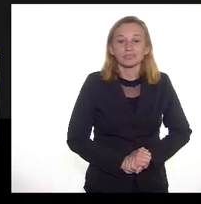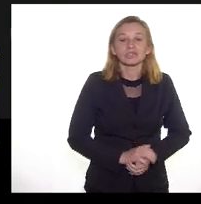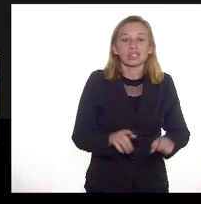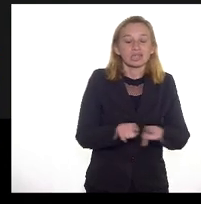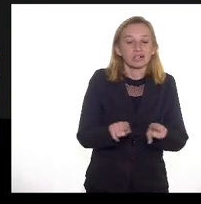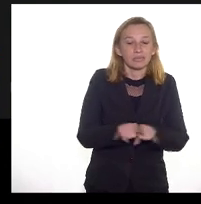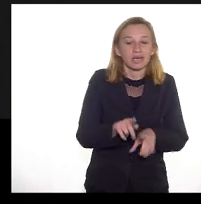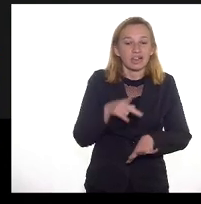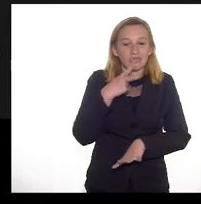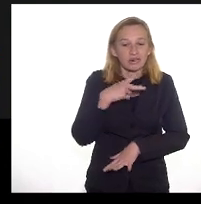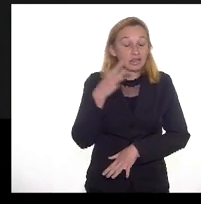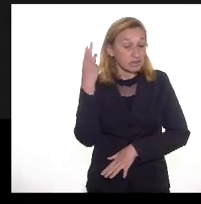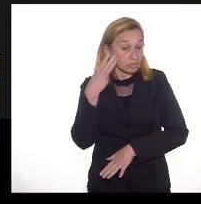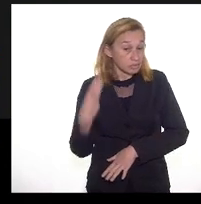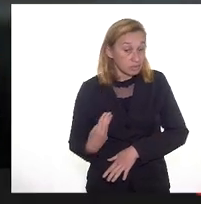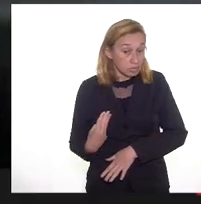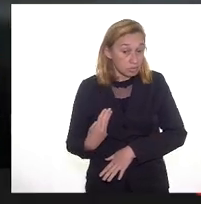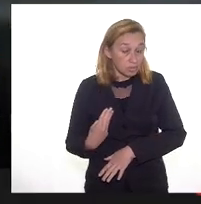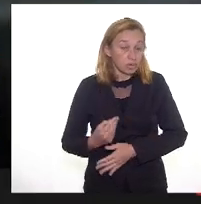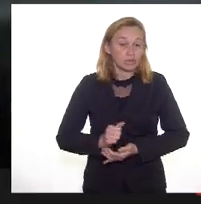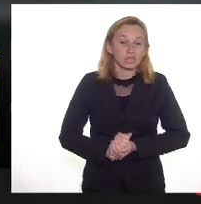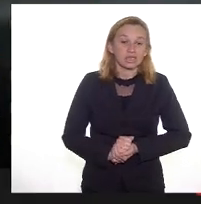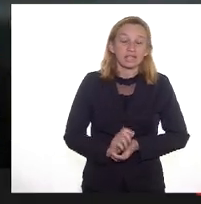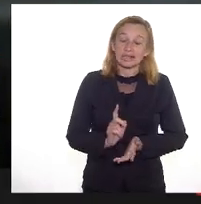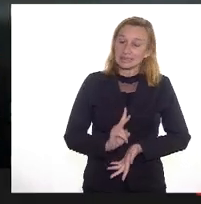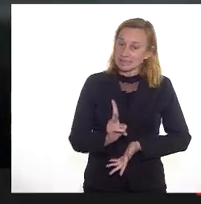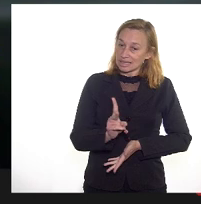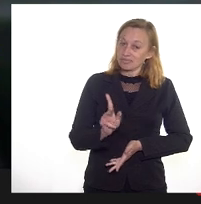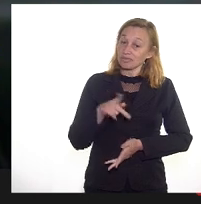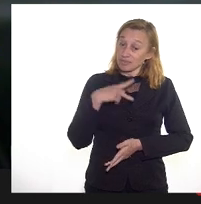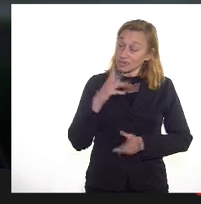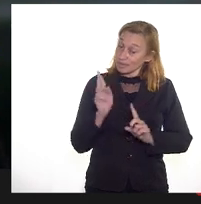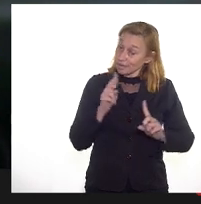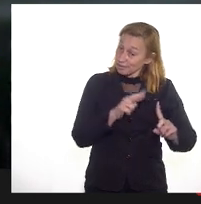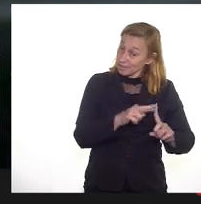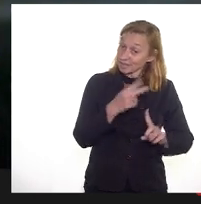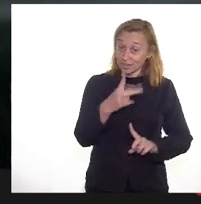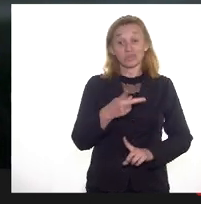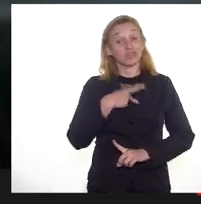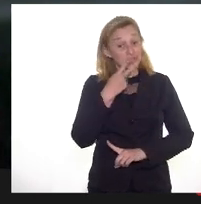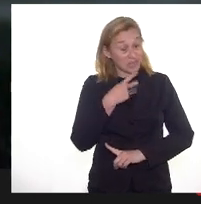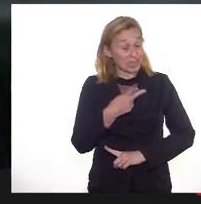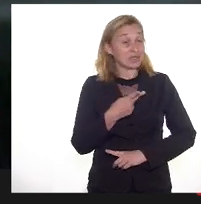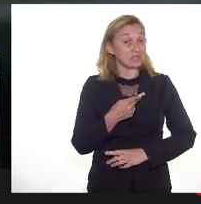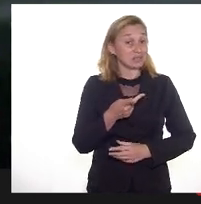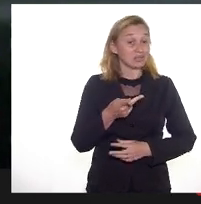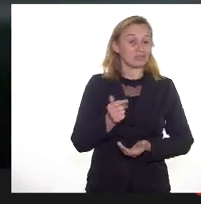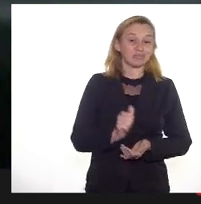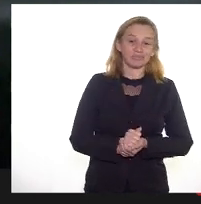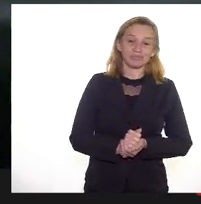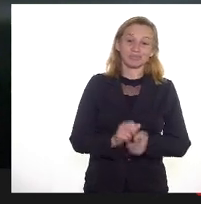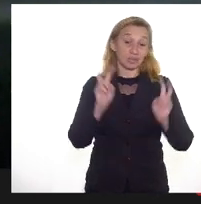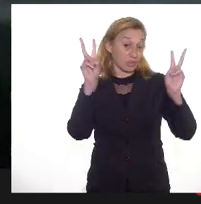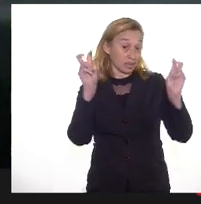a palavra agora à deputada Mônica Francisco, que sempre faz uma referência nas suas falas quando trata da